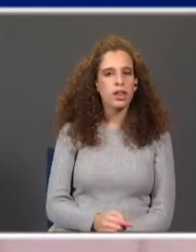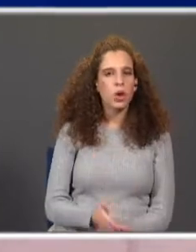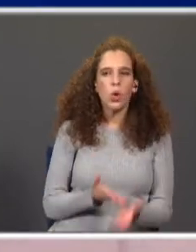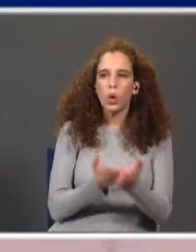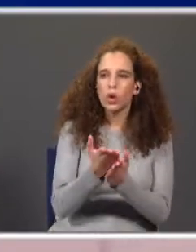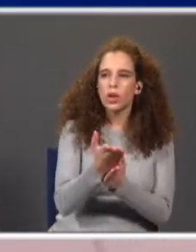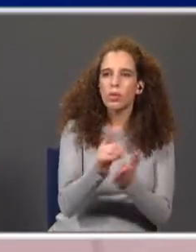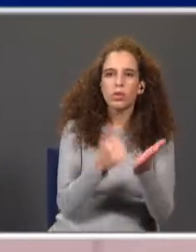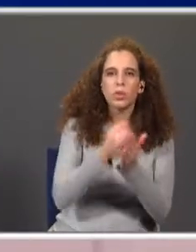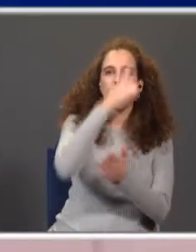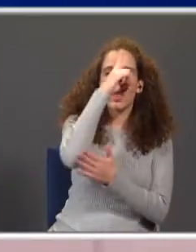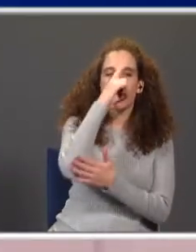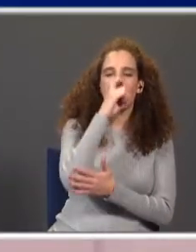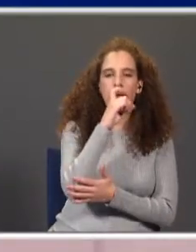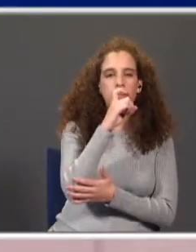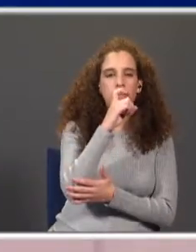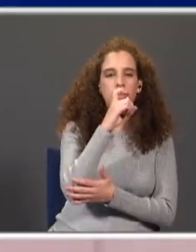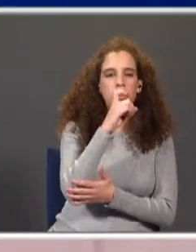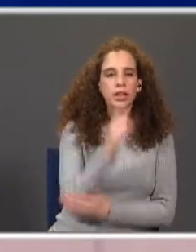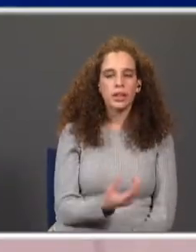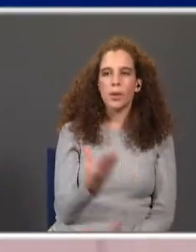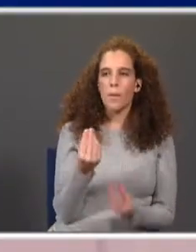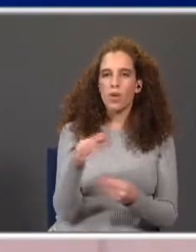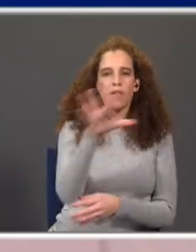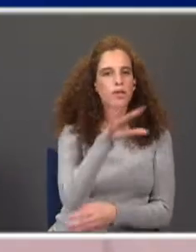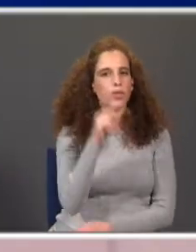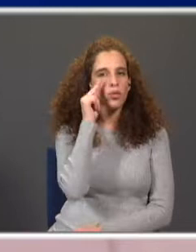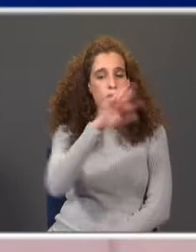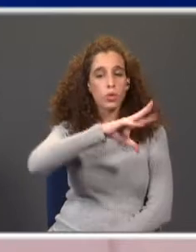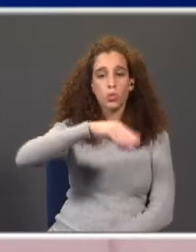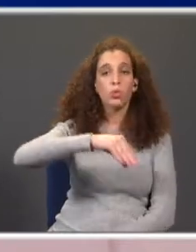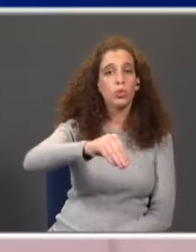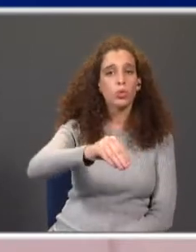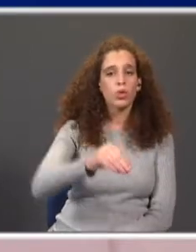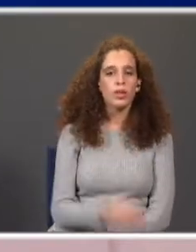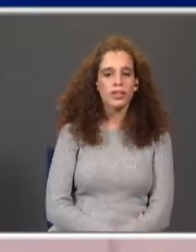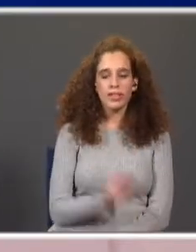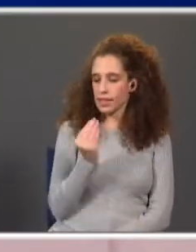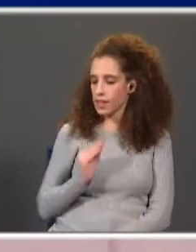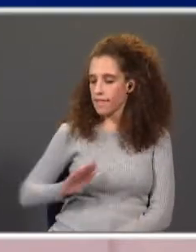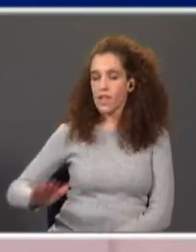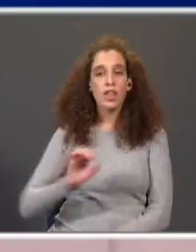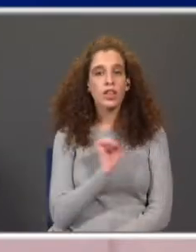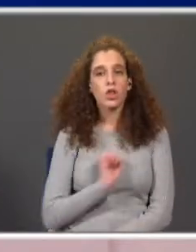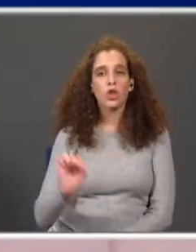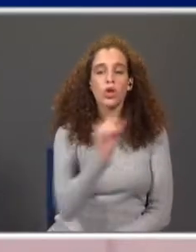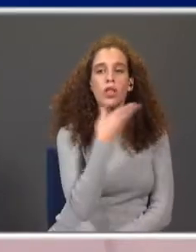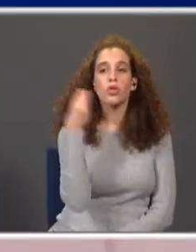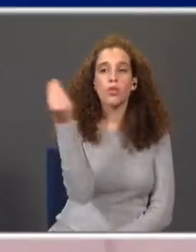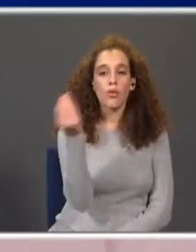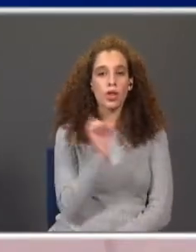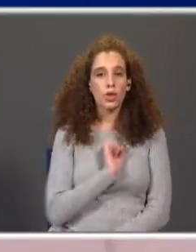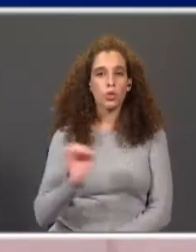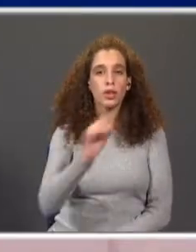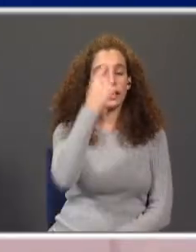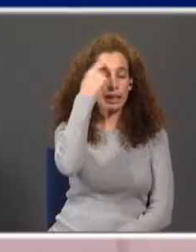muitas memórias e também muitas maneiras de ver o mundo da nossa infância, da nossa juventude, e esquecemos-nos. Por